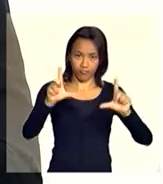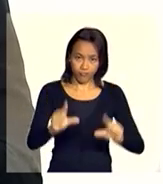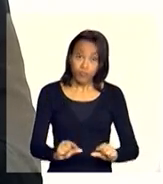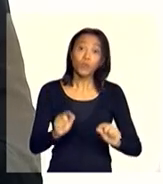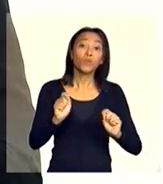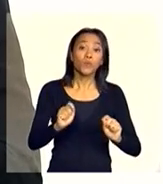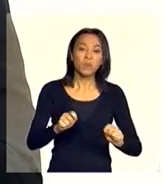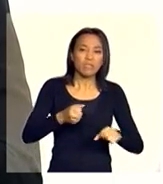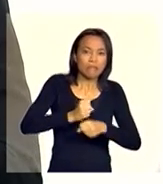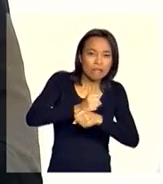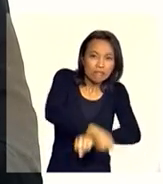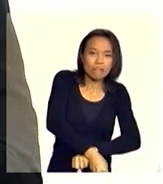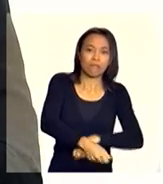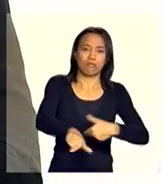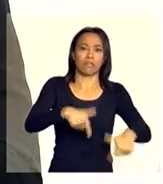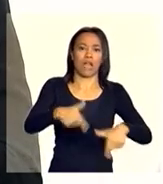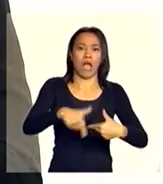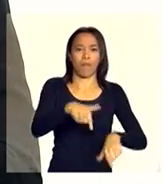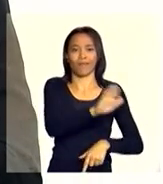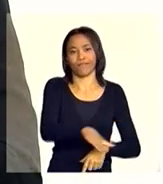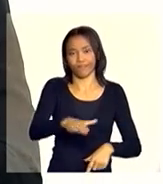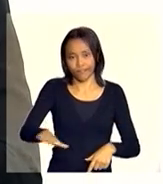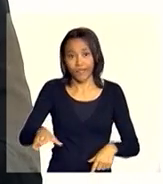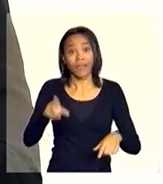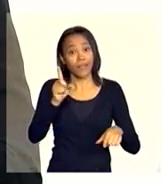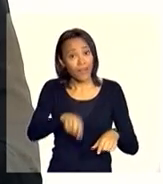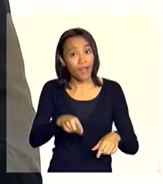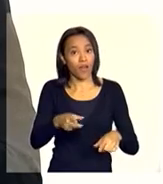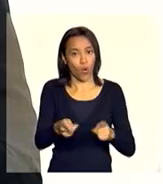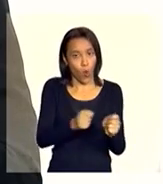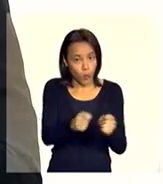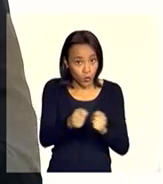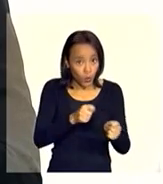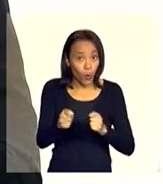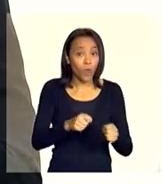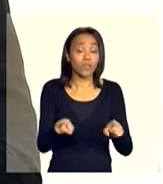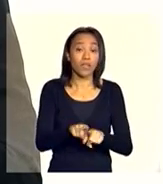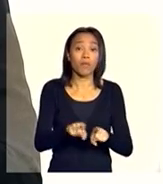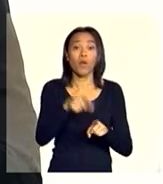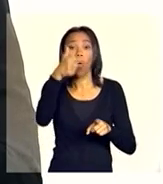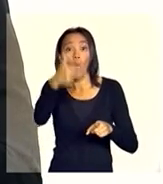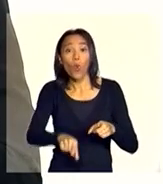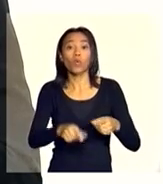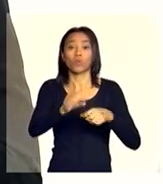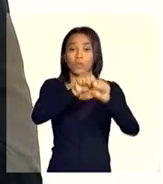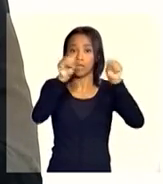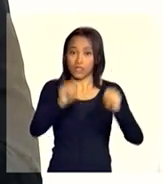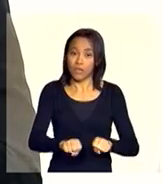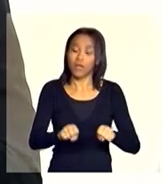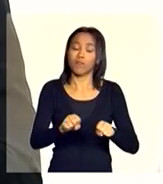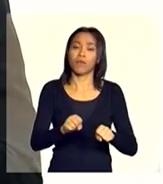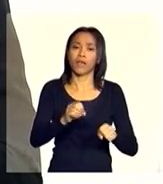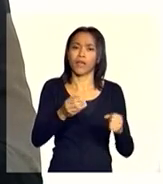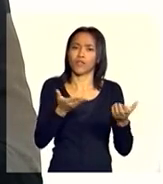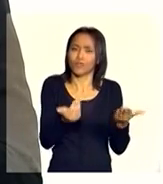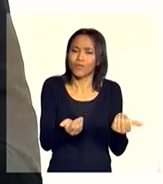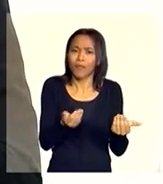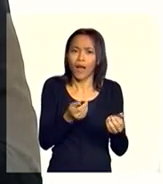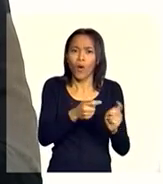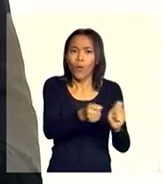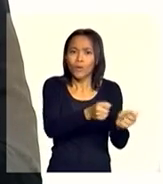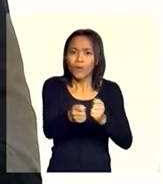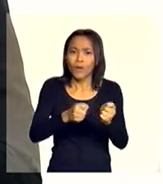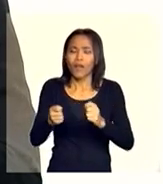infantil que é o cisp sistema de acompanhamento do ProJovem adolescente que é o c jovem temos também os